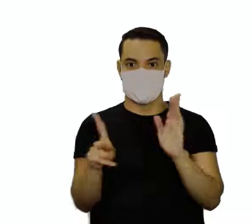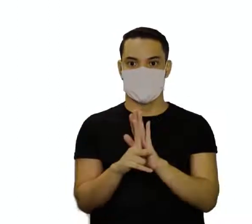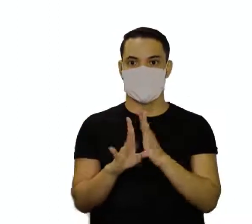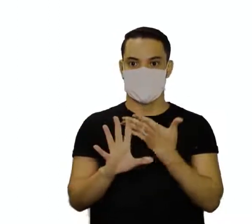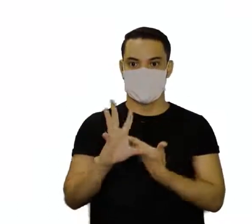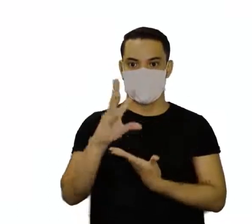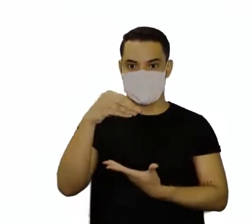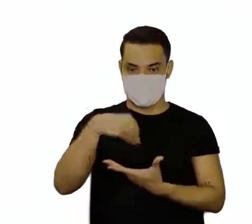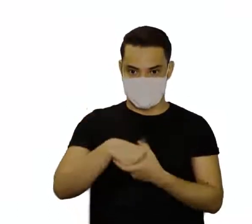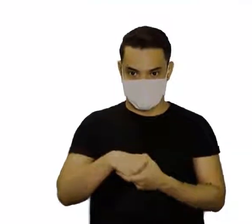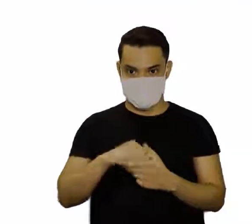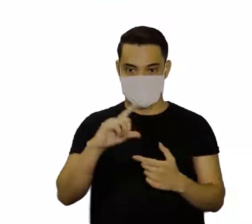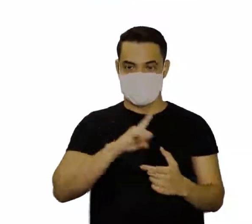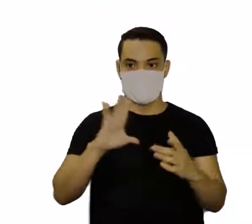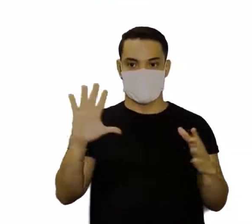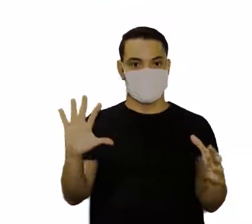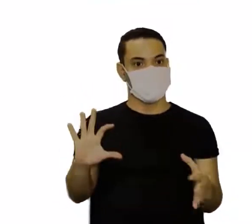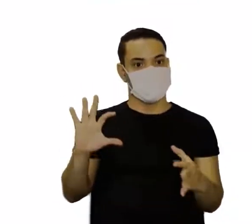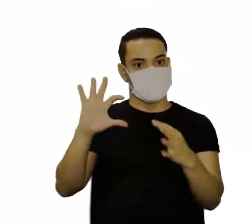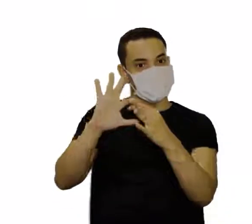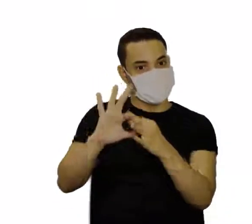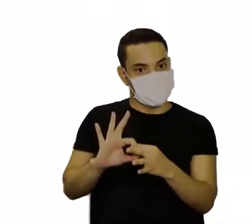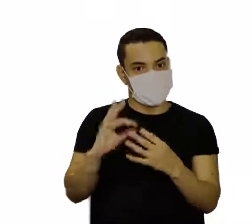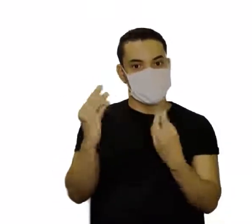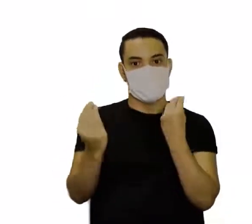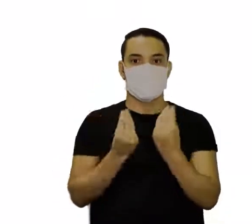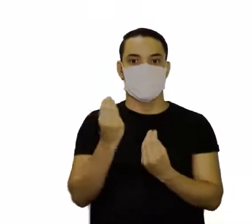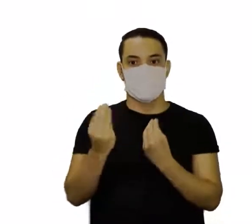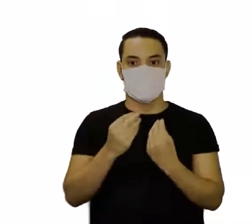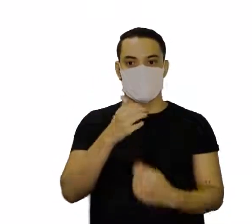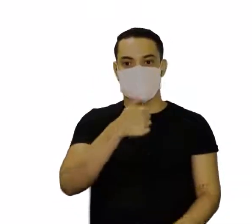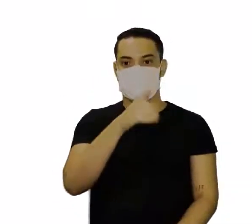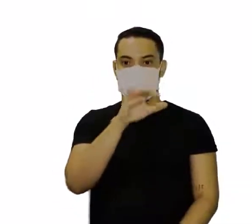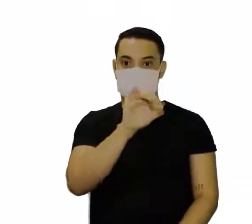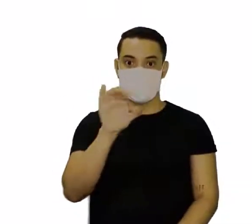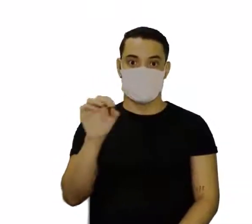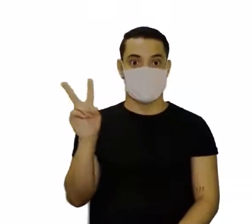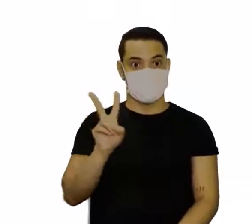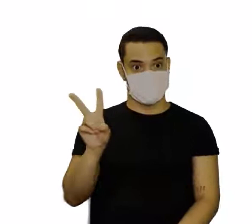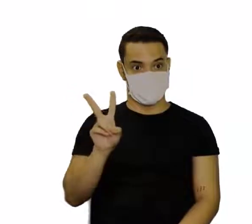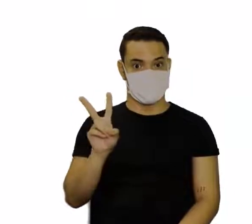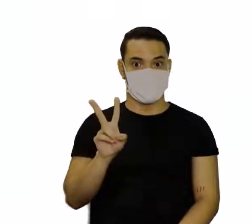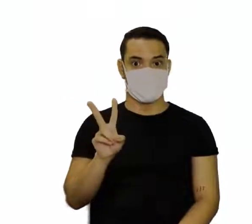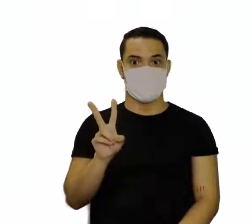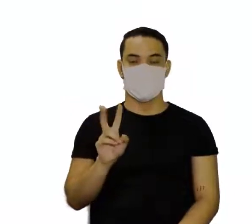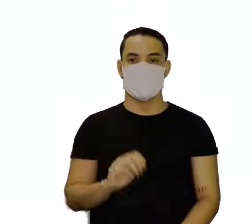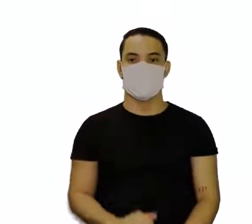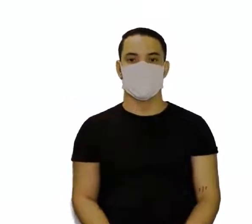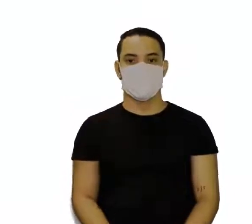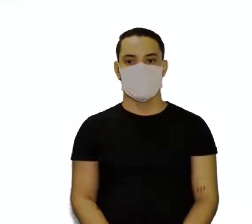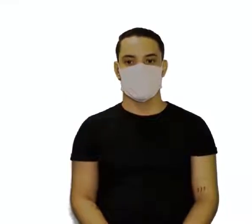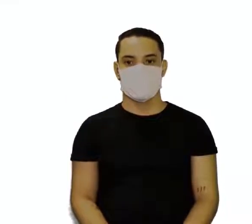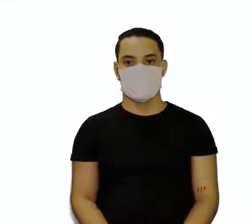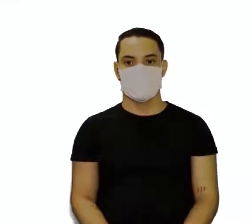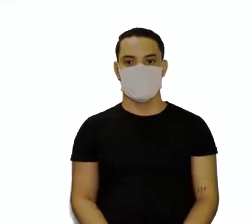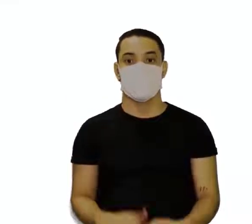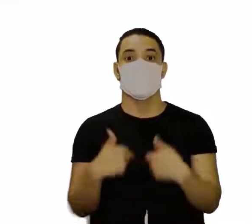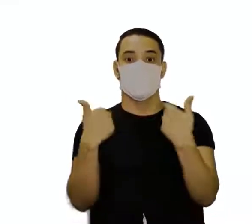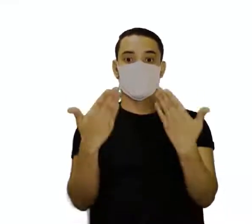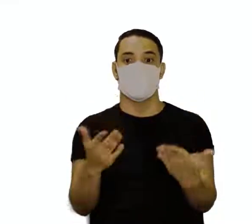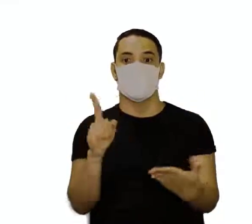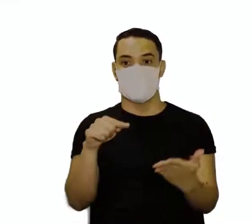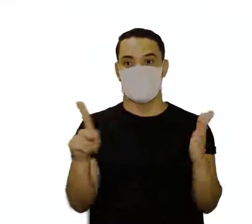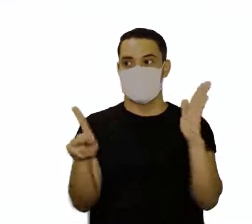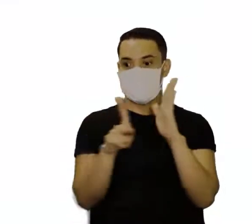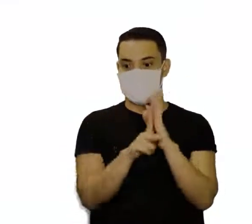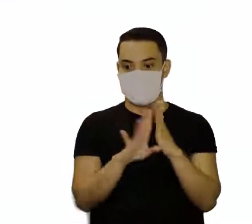terminais serem conectados a uma fonte de tensão de 100 volts? Olha o que ele está falando. Por acaso, olha só, qual a intensidade da